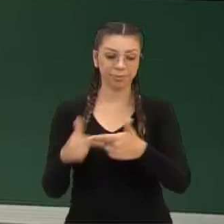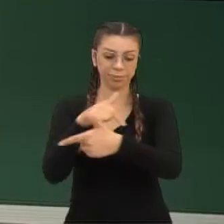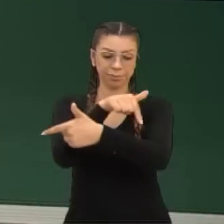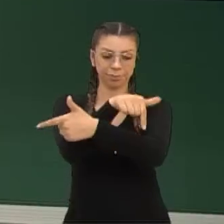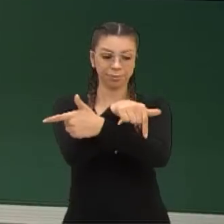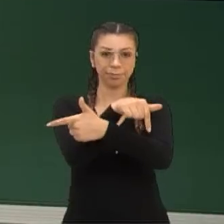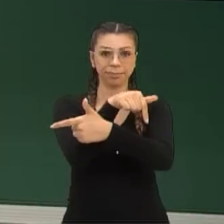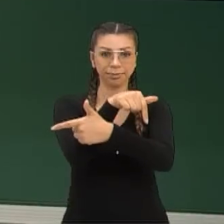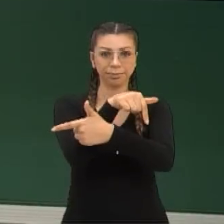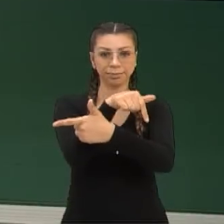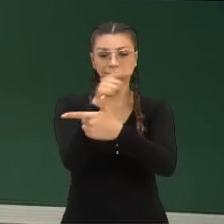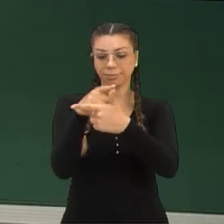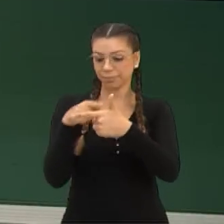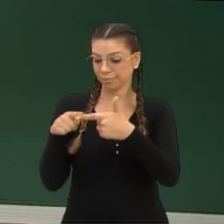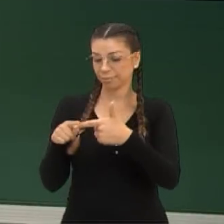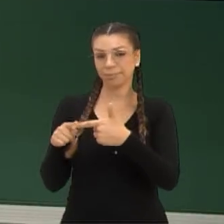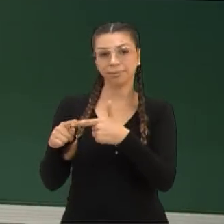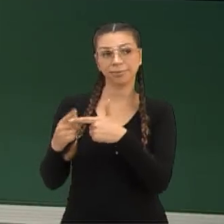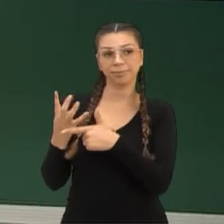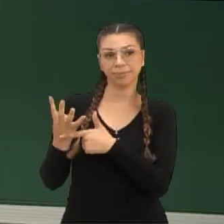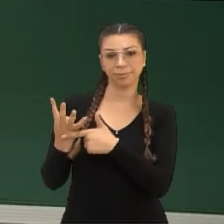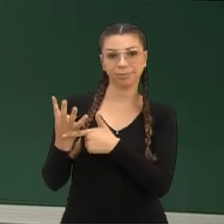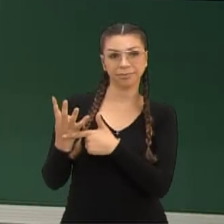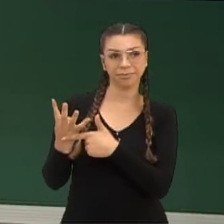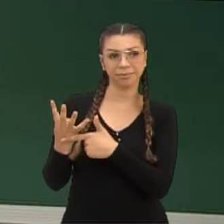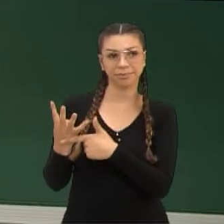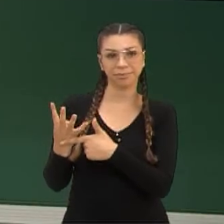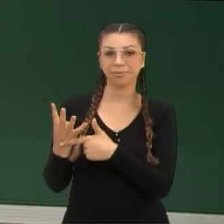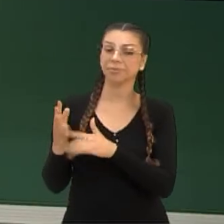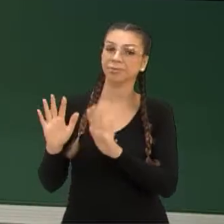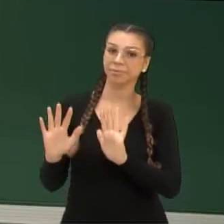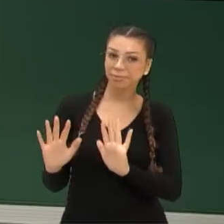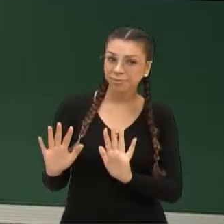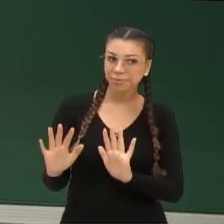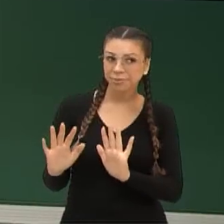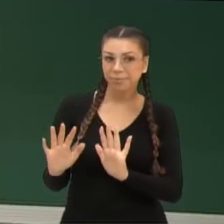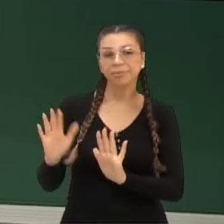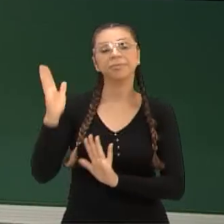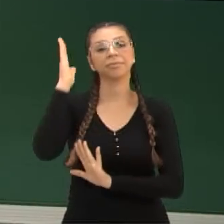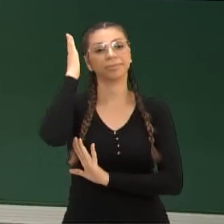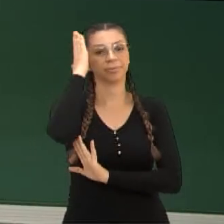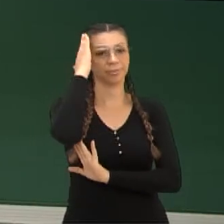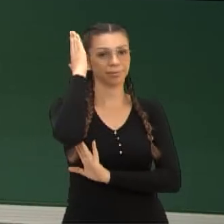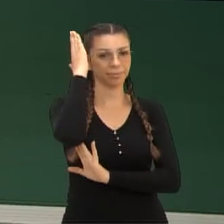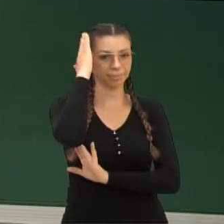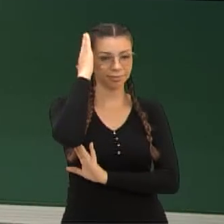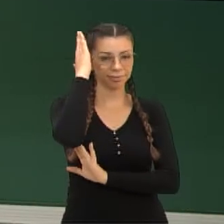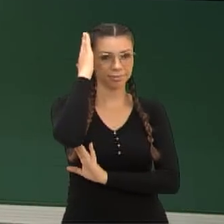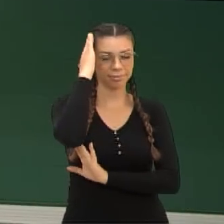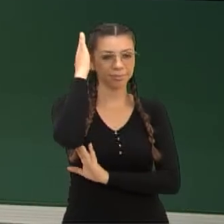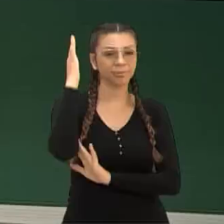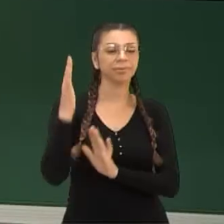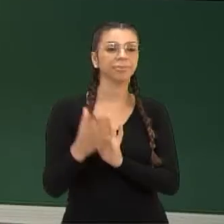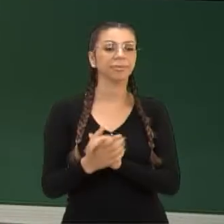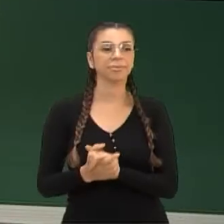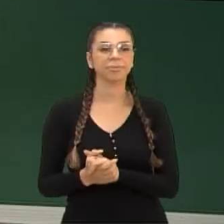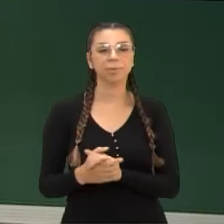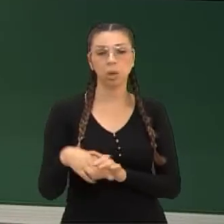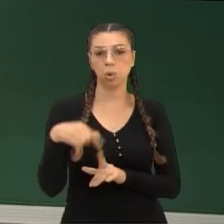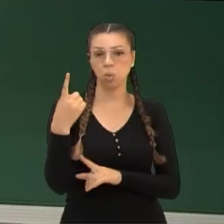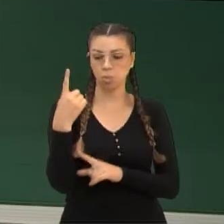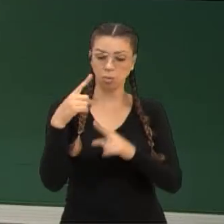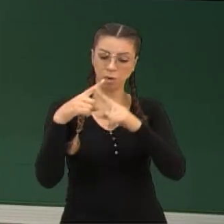7, vou dividir por 4. Bom, eu sei que cabe uma